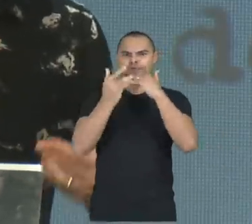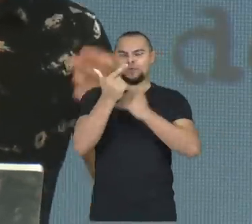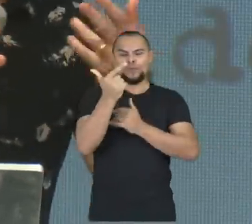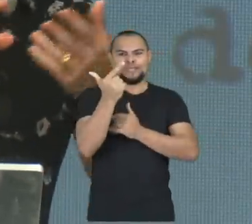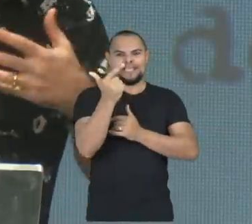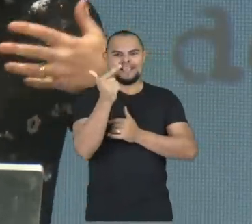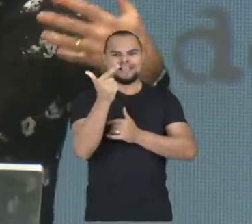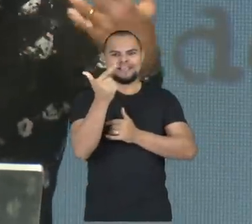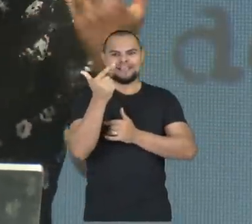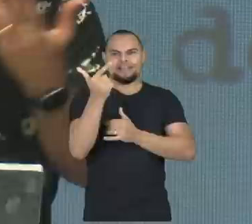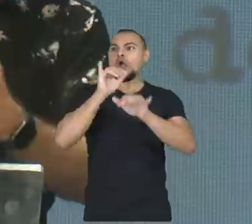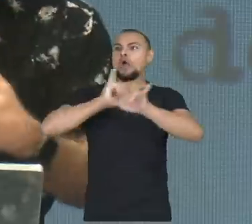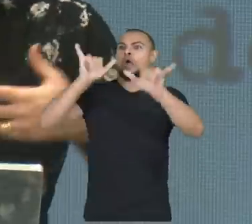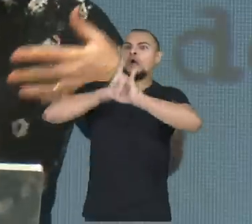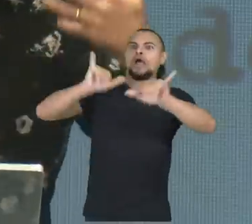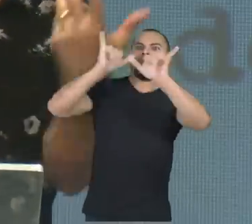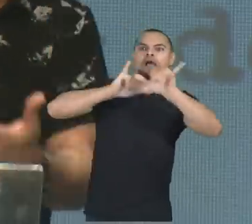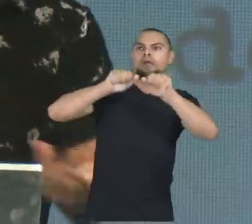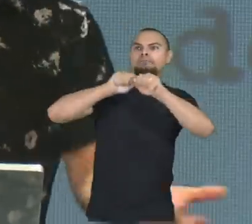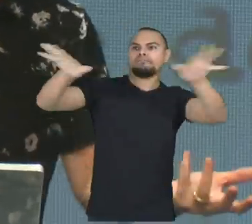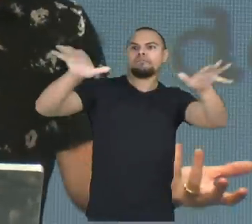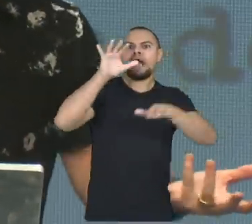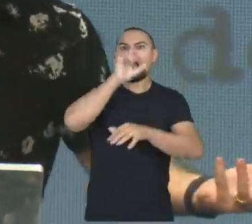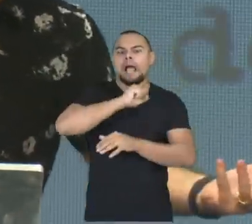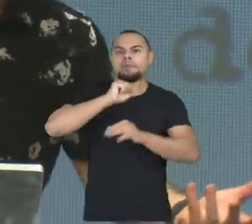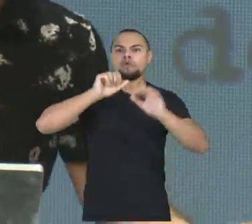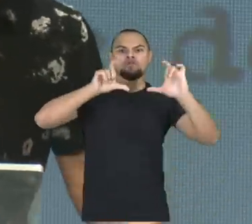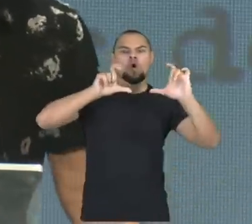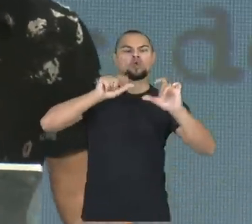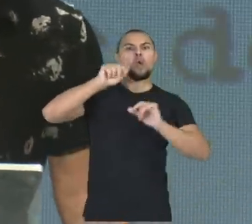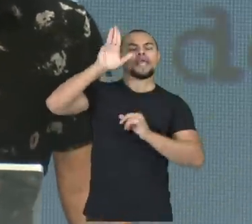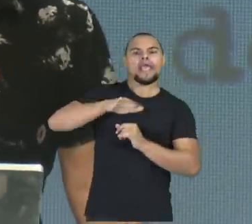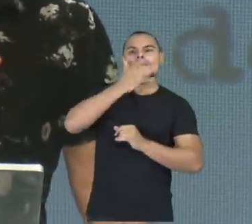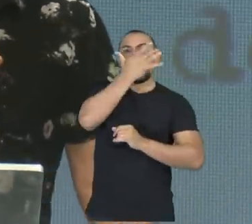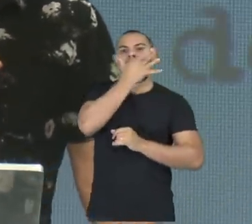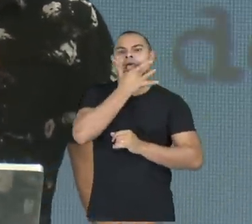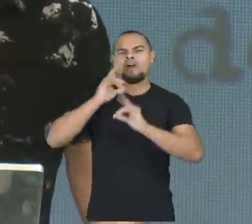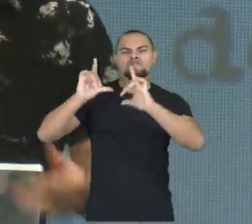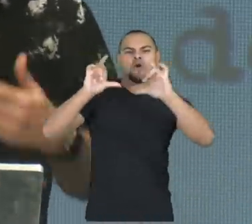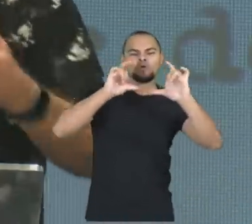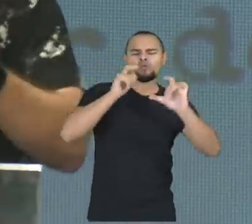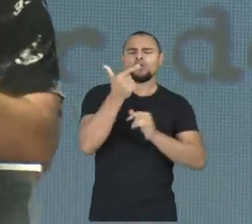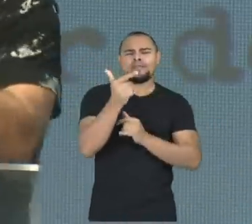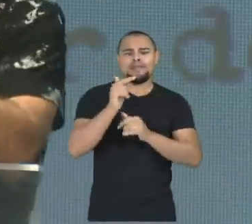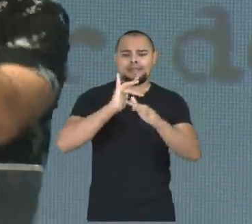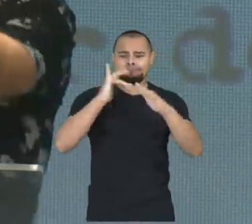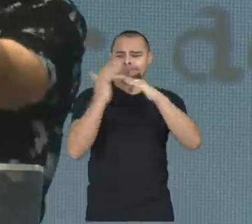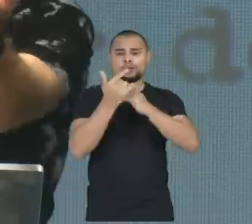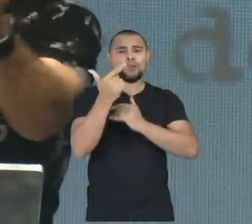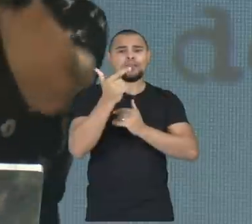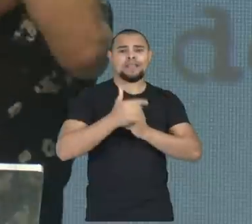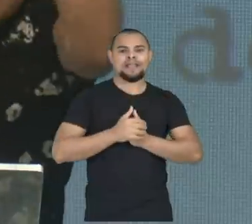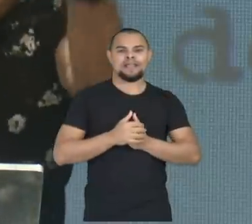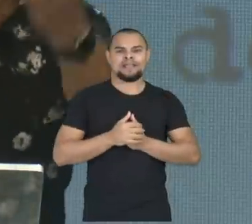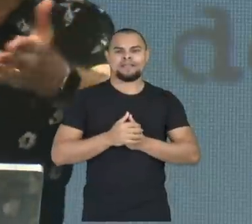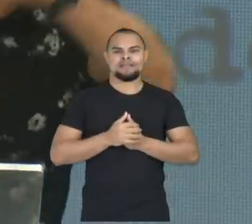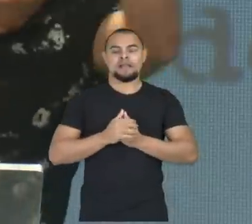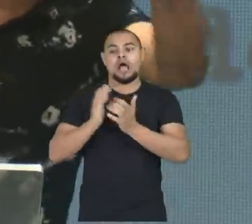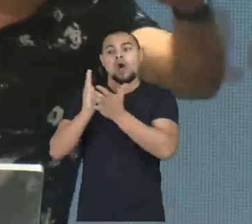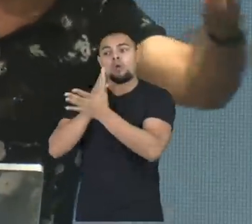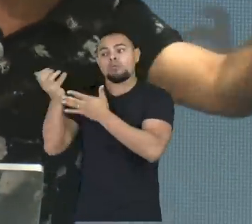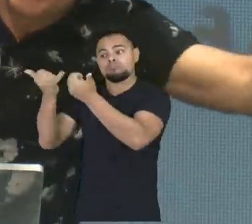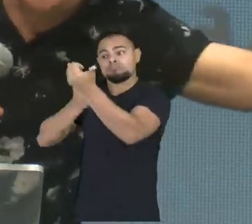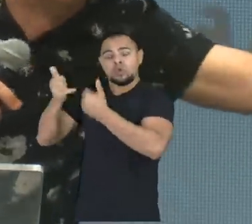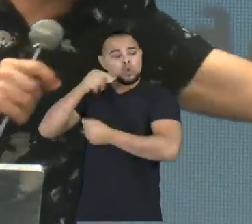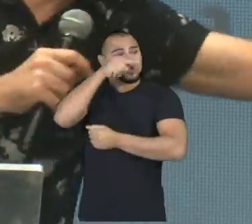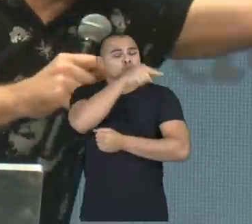As notícias não corriam, não tinha foto de quem era quem naquela época, né? Não, tem gente pensando que o senhor ainda é João Batista, que está